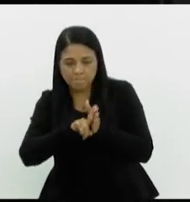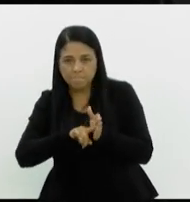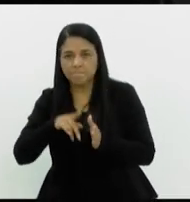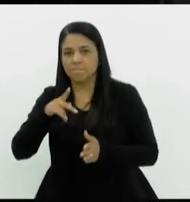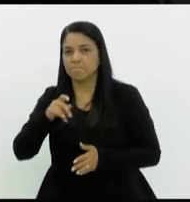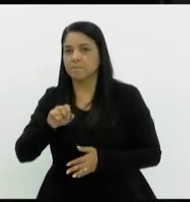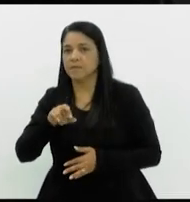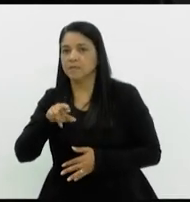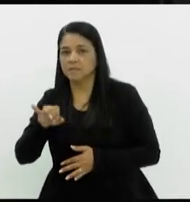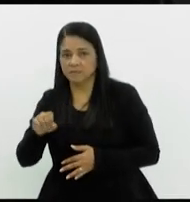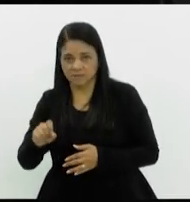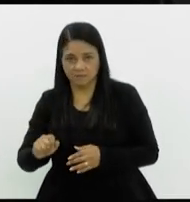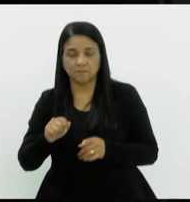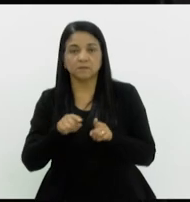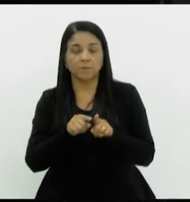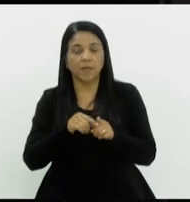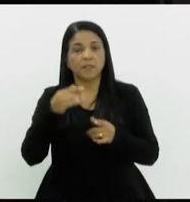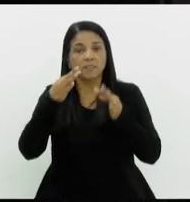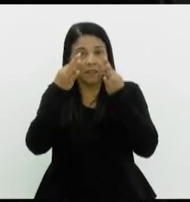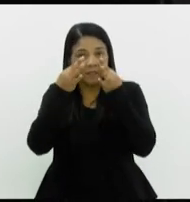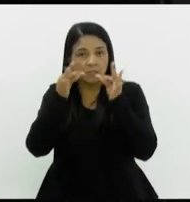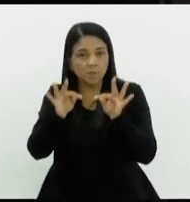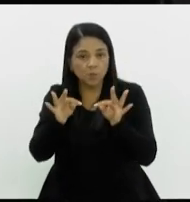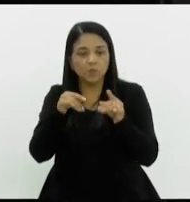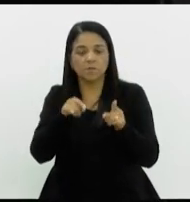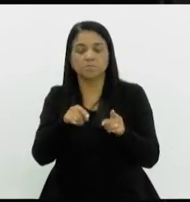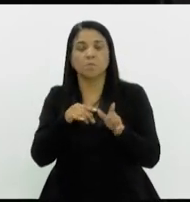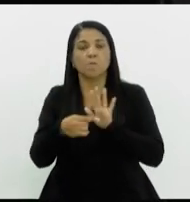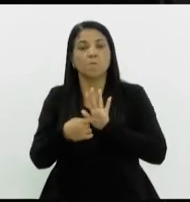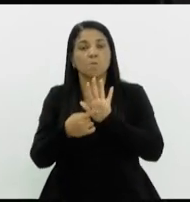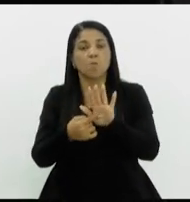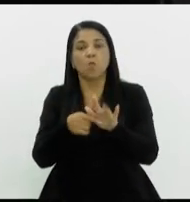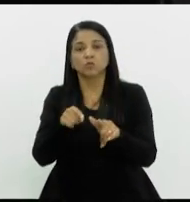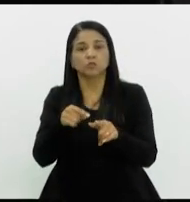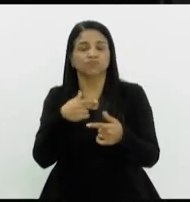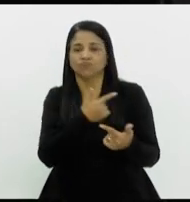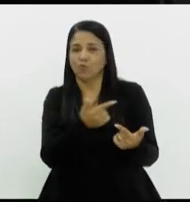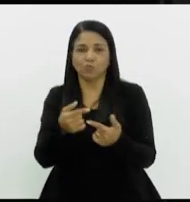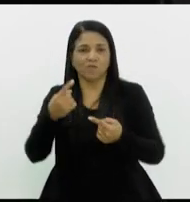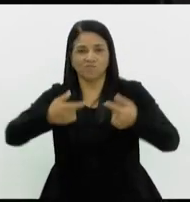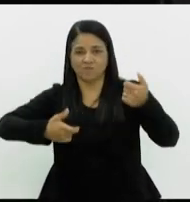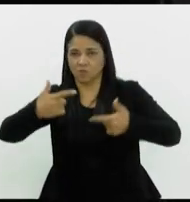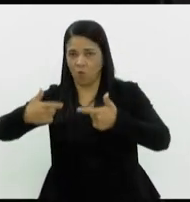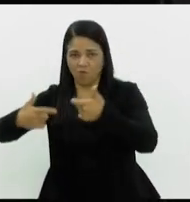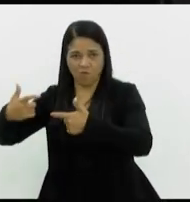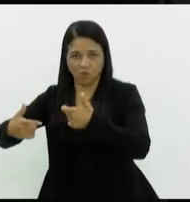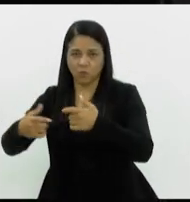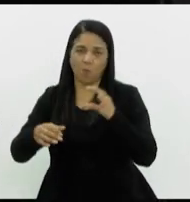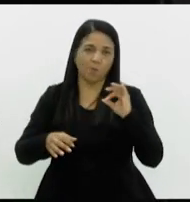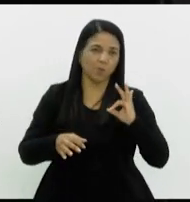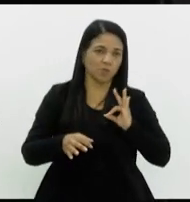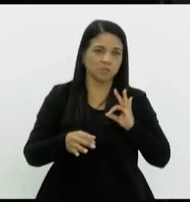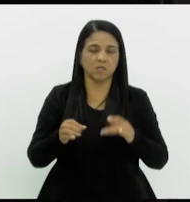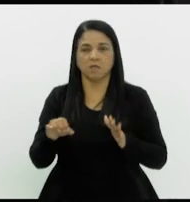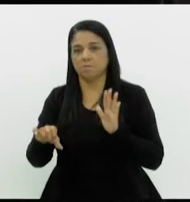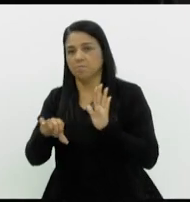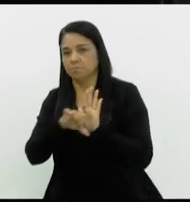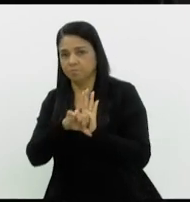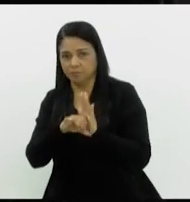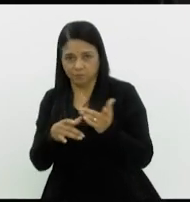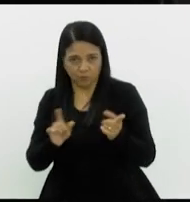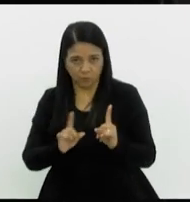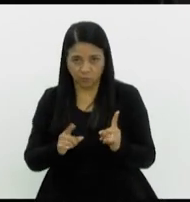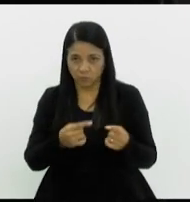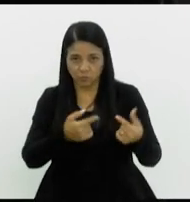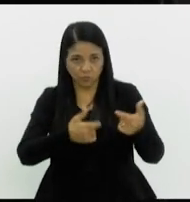testemunhais, inclusive, que demonstram que, obviamente, naquele momento não houve confronto, como foi a versão dada pelos policiais,